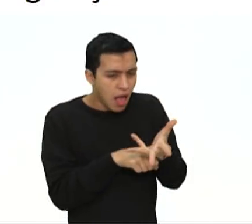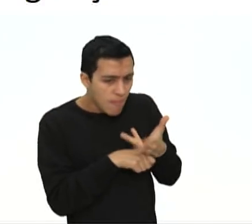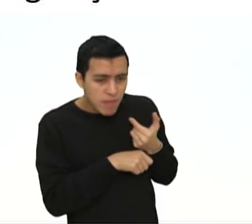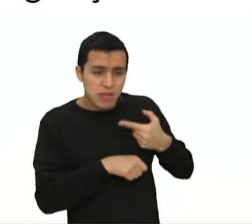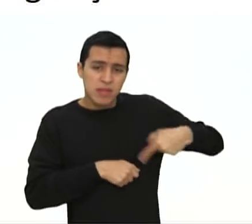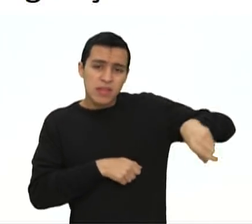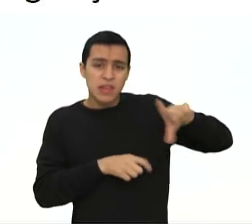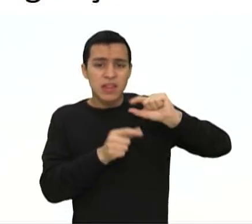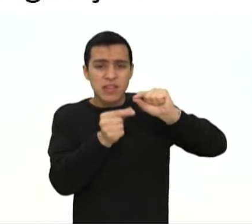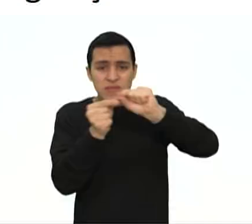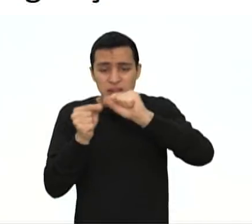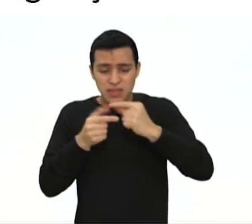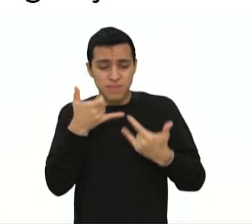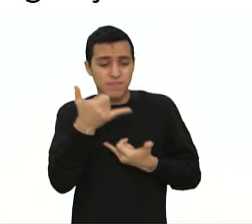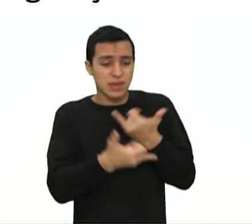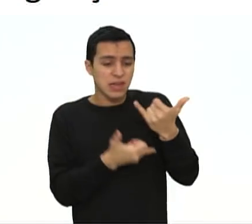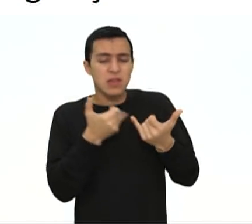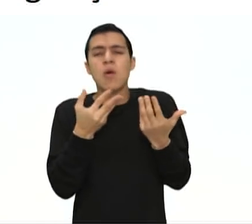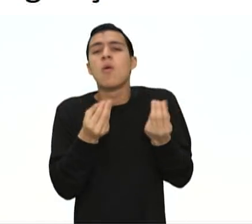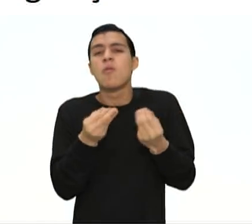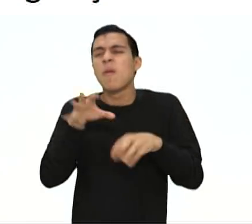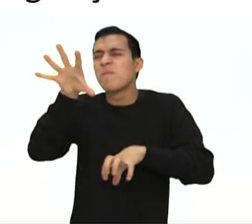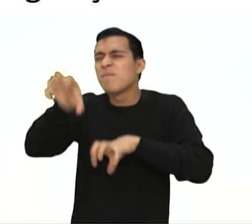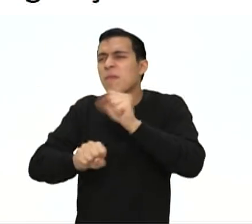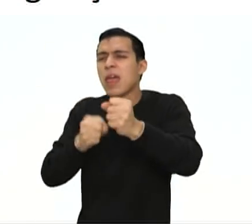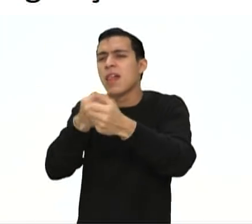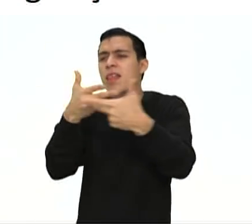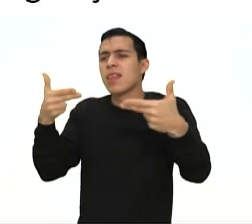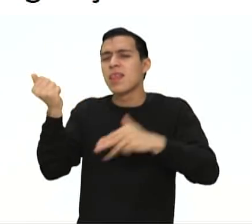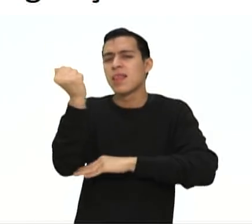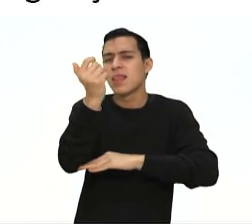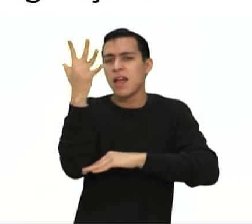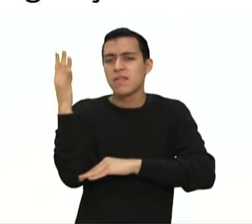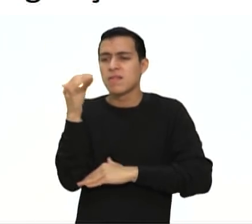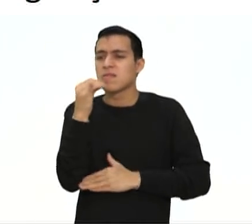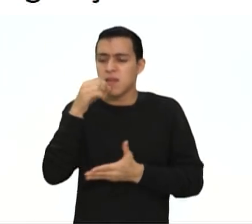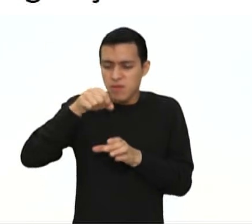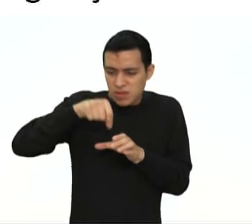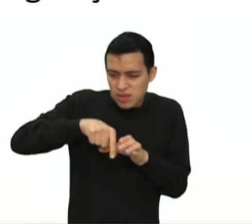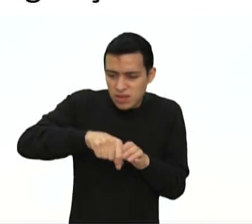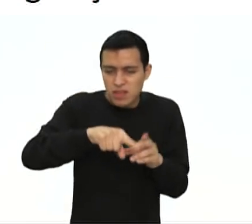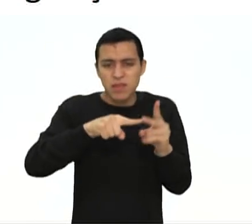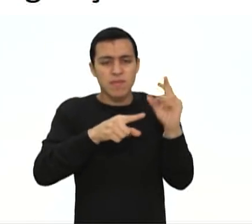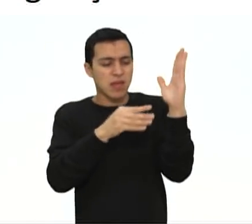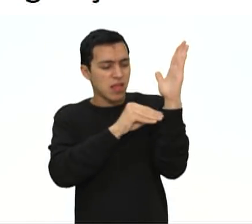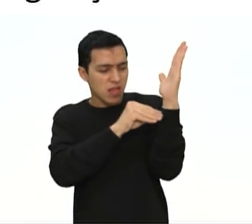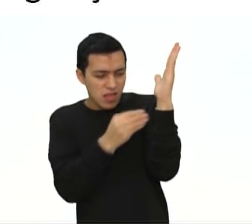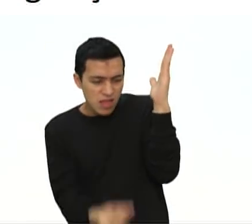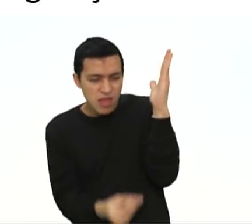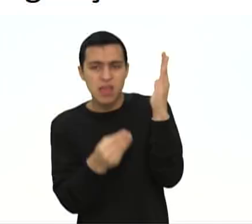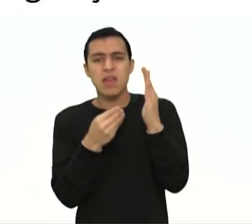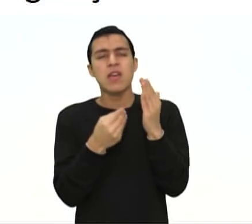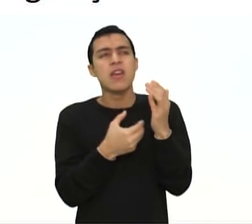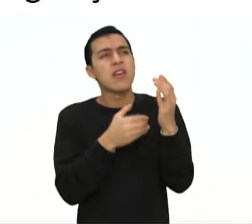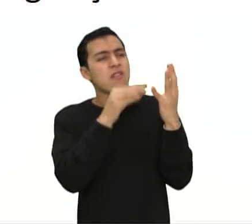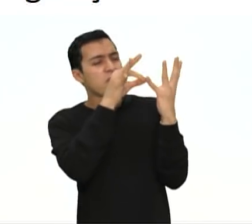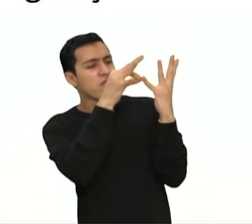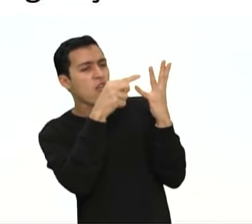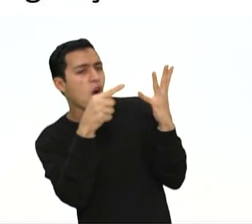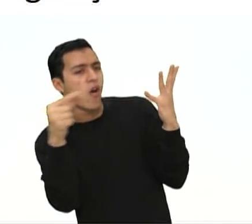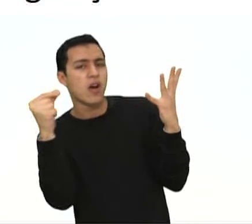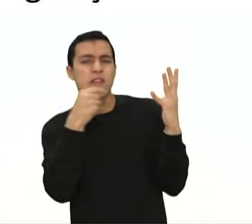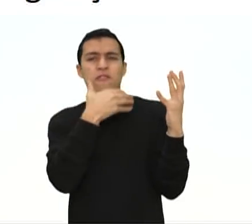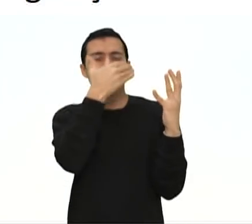seus brinquedos com materiais que encontram na natureza, como sementes, fibras de árvore, folhas e frutos.